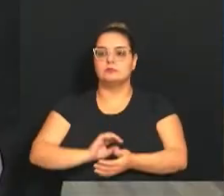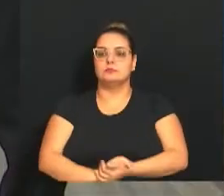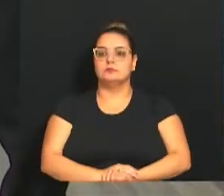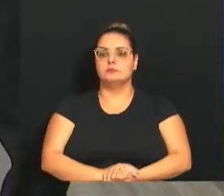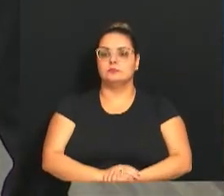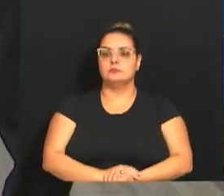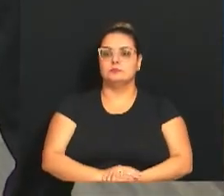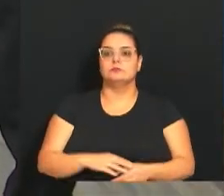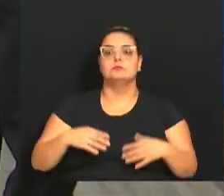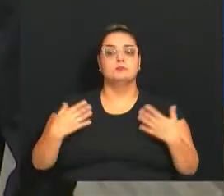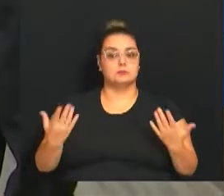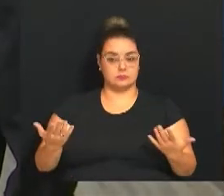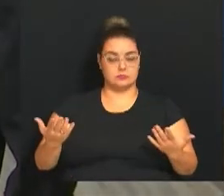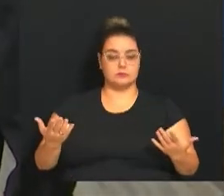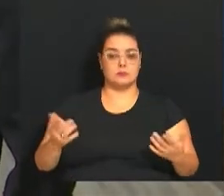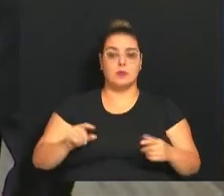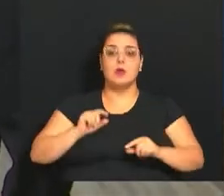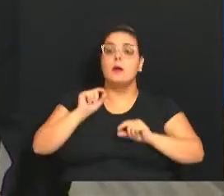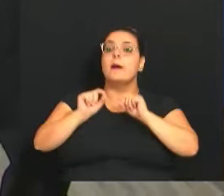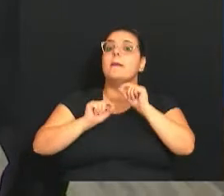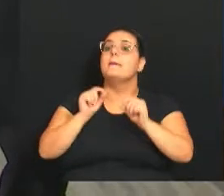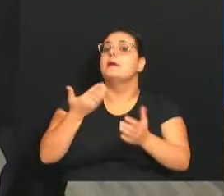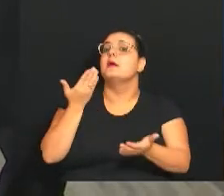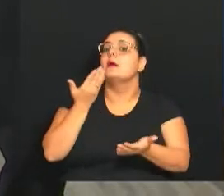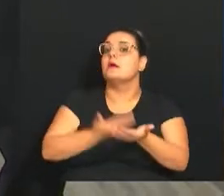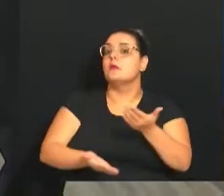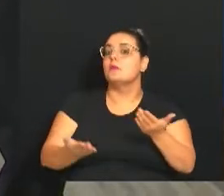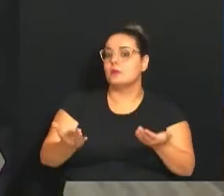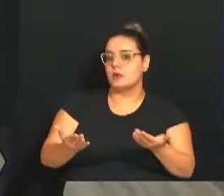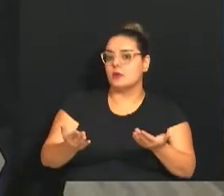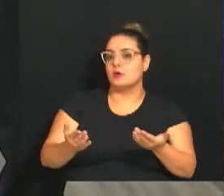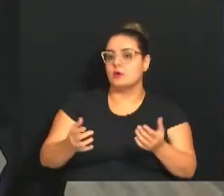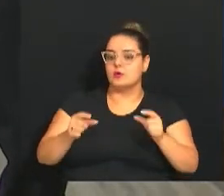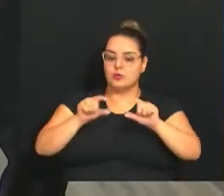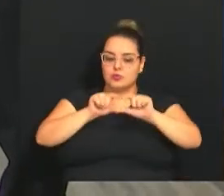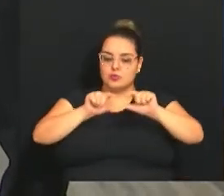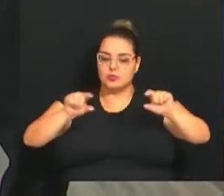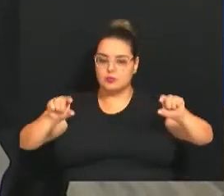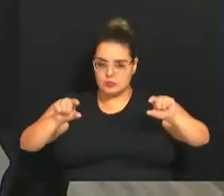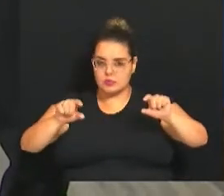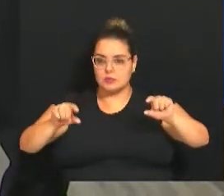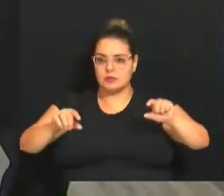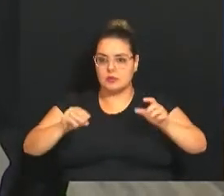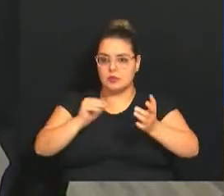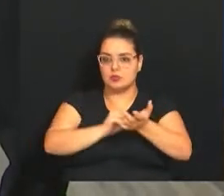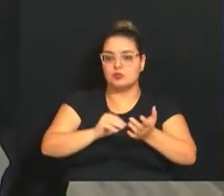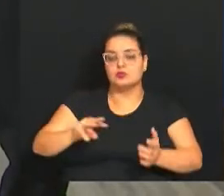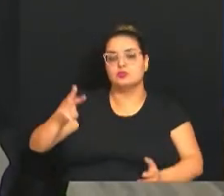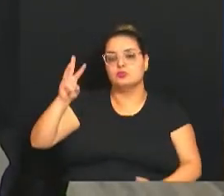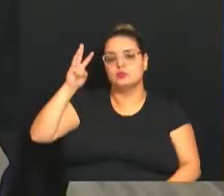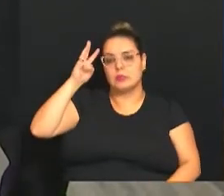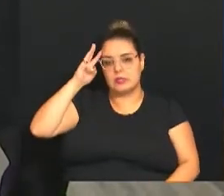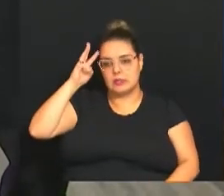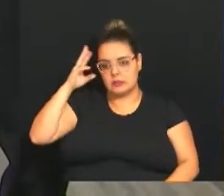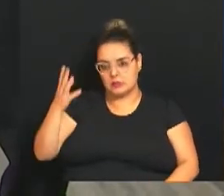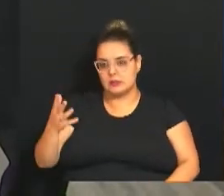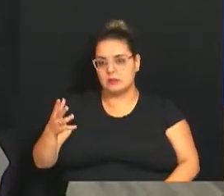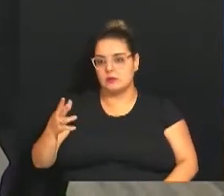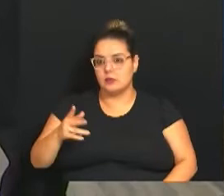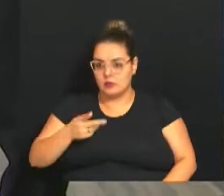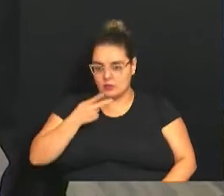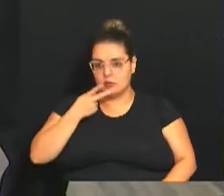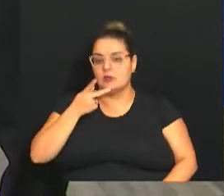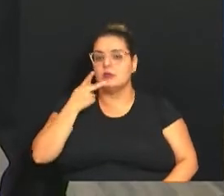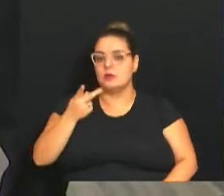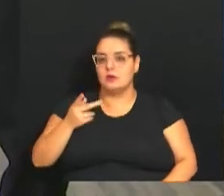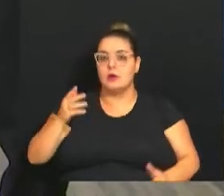Agora, Mirna Abreu, para quem perdeu o nosso link da última terça-feira, a gente reforça aqui a